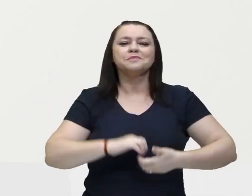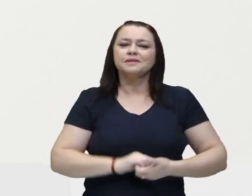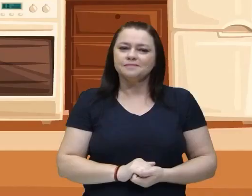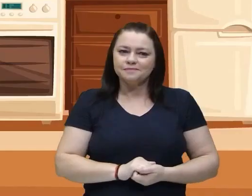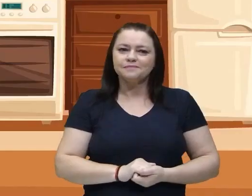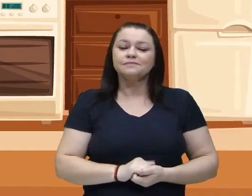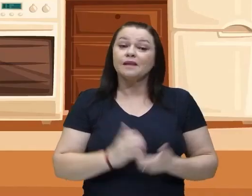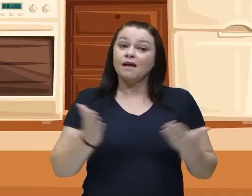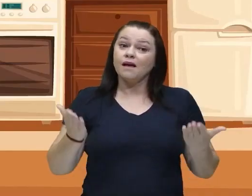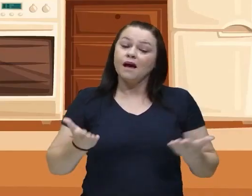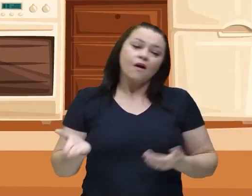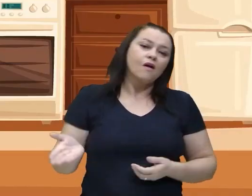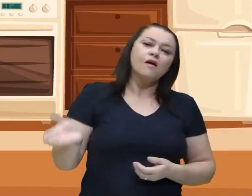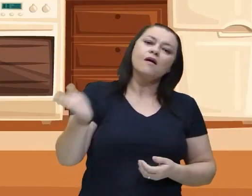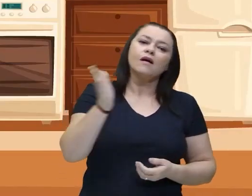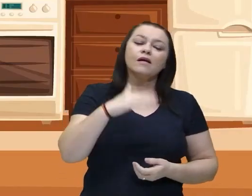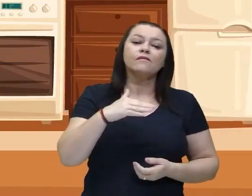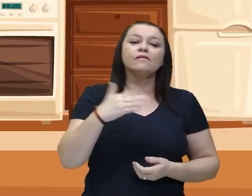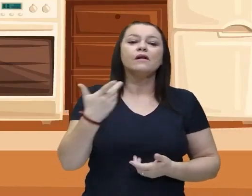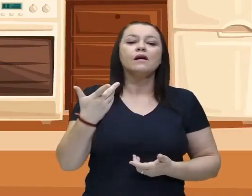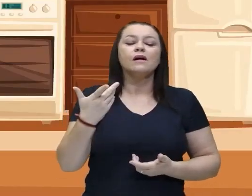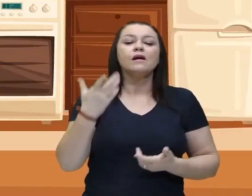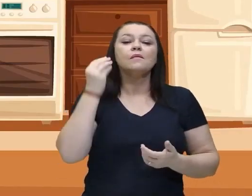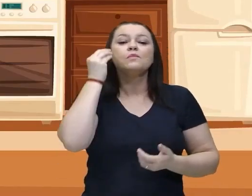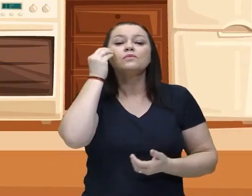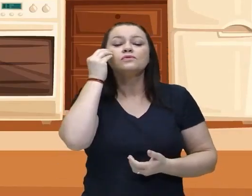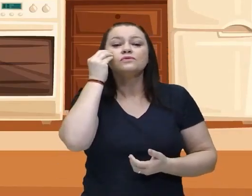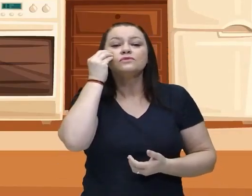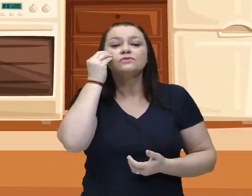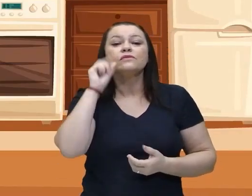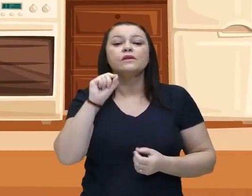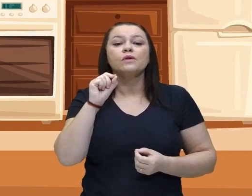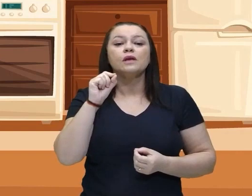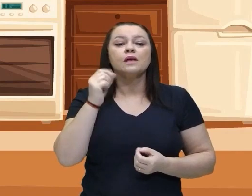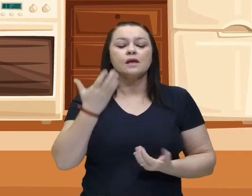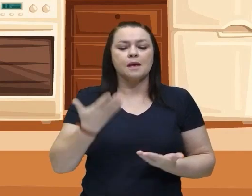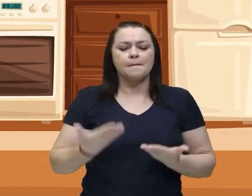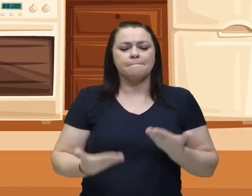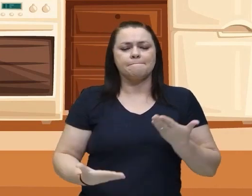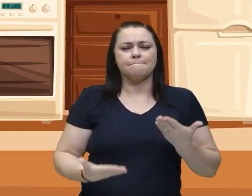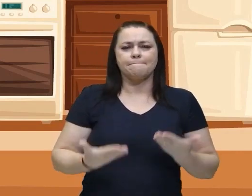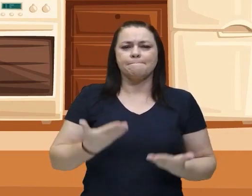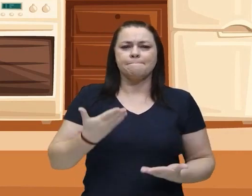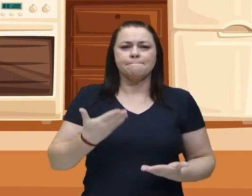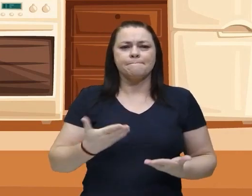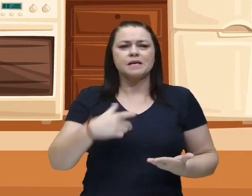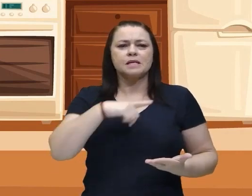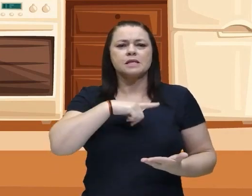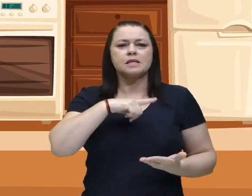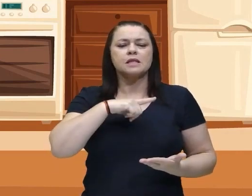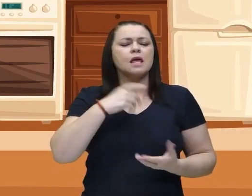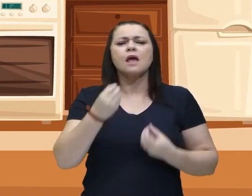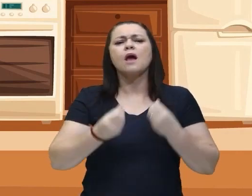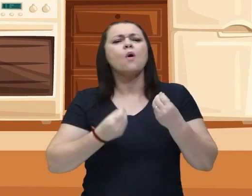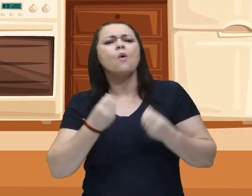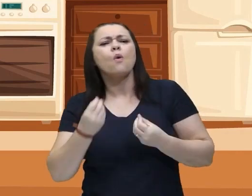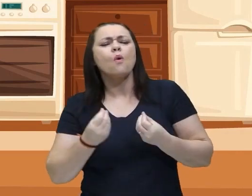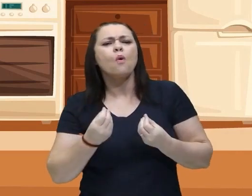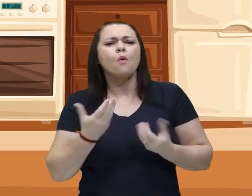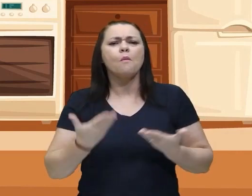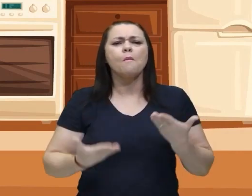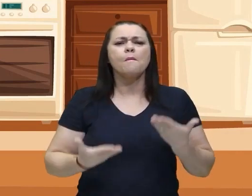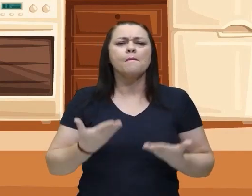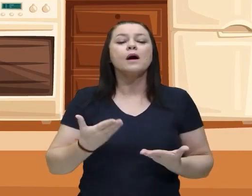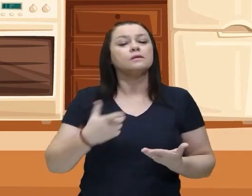Vamos lá, então. Vamos agora trabalhar o quê? As medidas que envolvem o quê? Massa. Professor, como assim as medidas que envolvem massa? Bom,